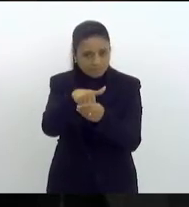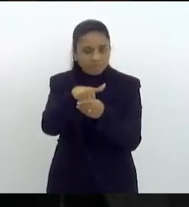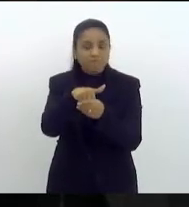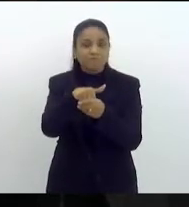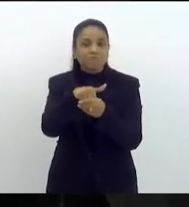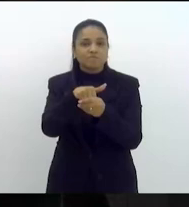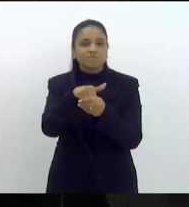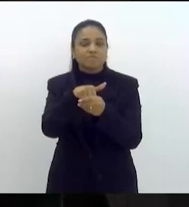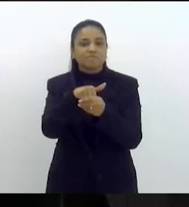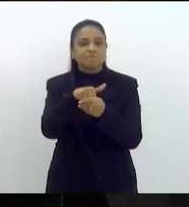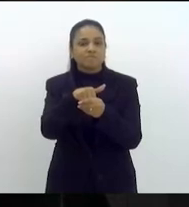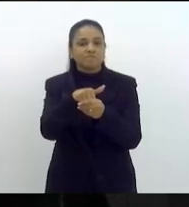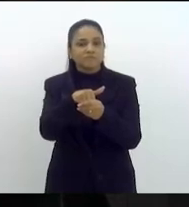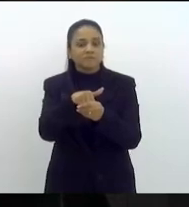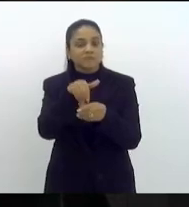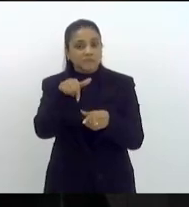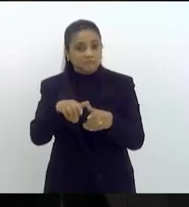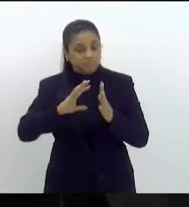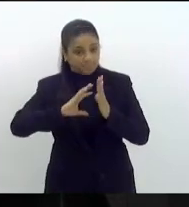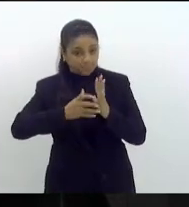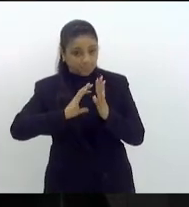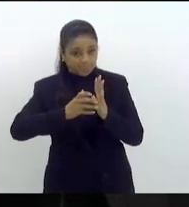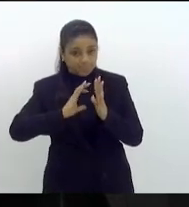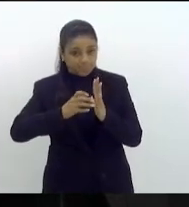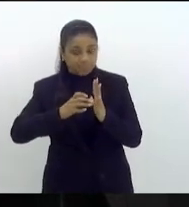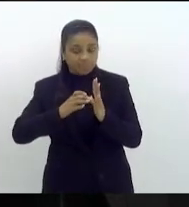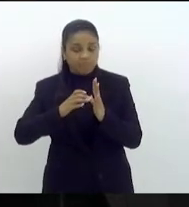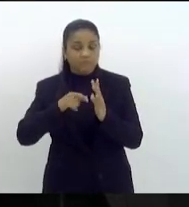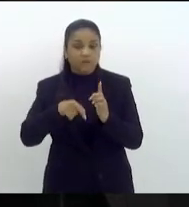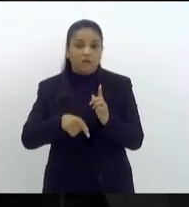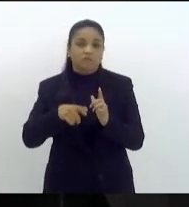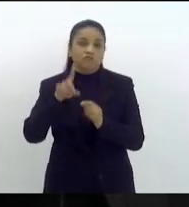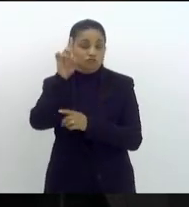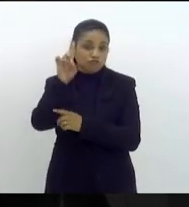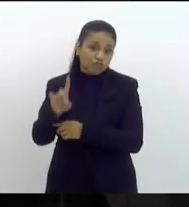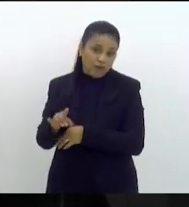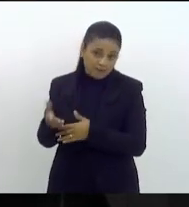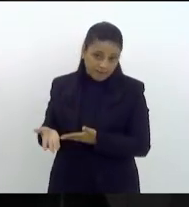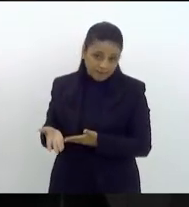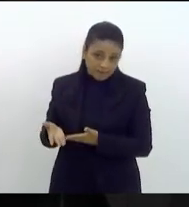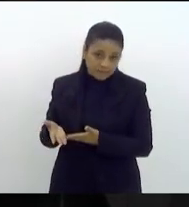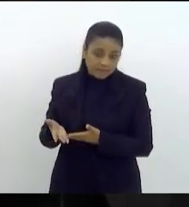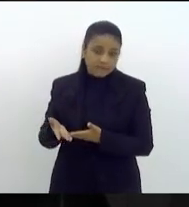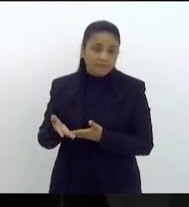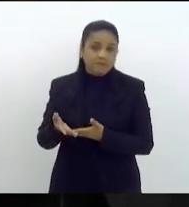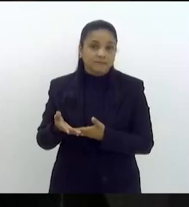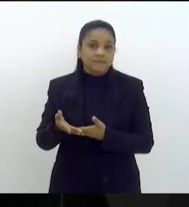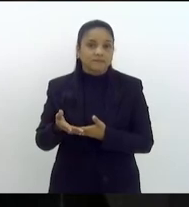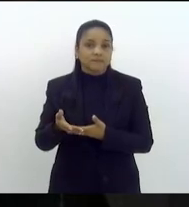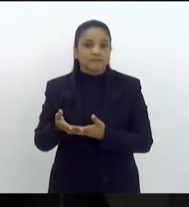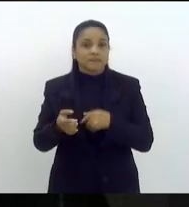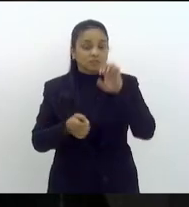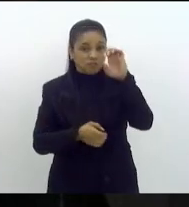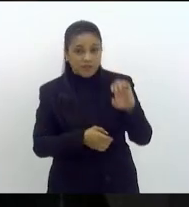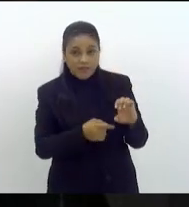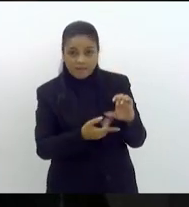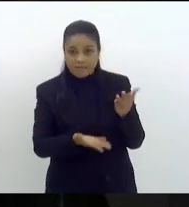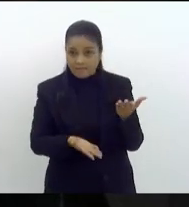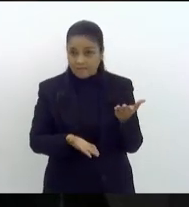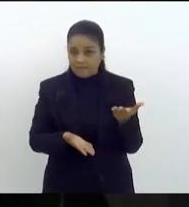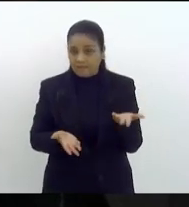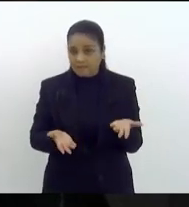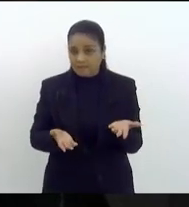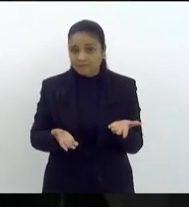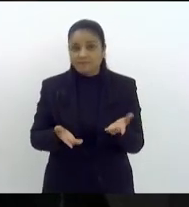uma bancada nessa casa dois terços dessa casa conservadora então eu nunca usarei qualquer tipo de substância dessa não